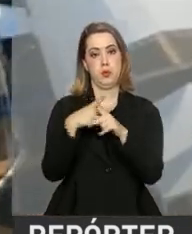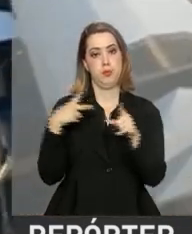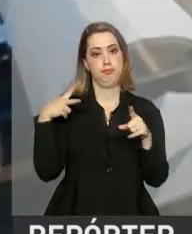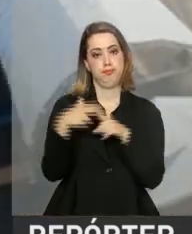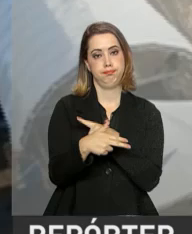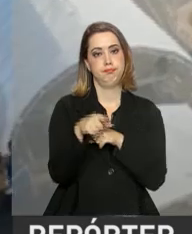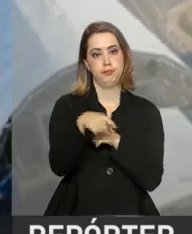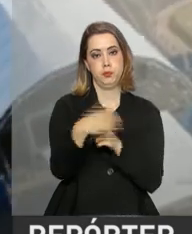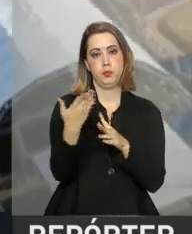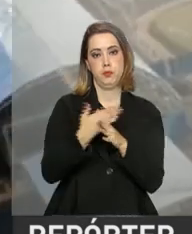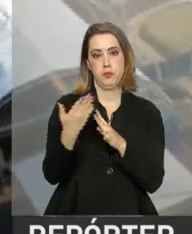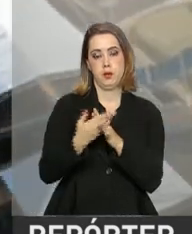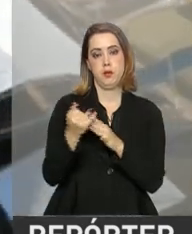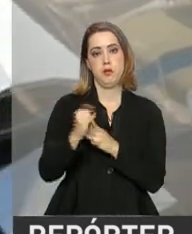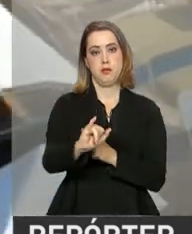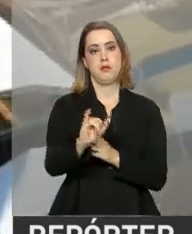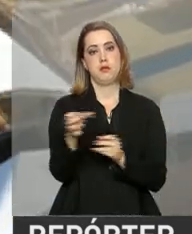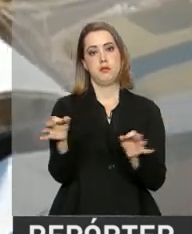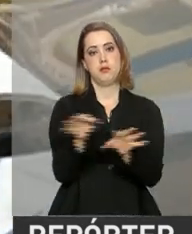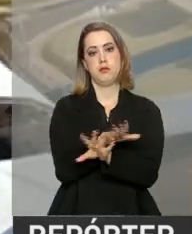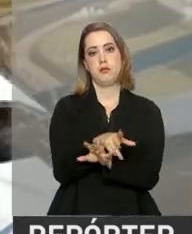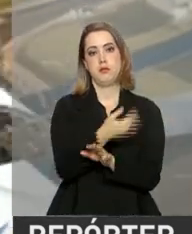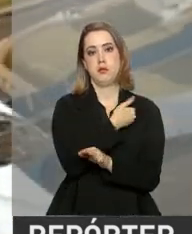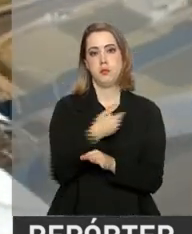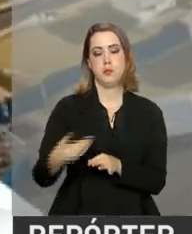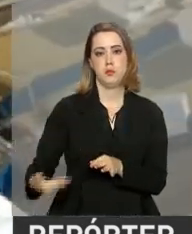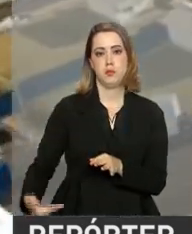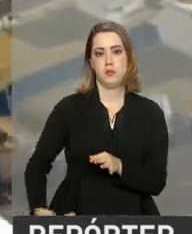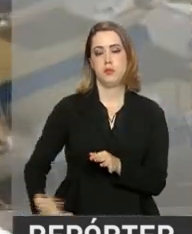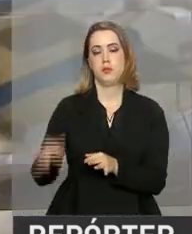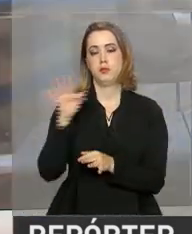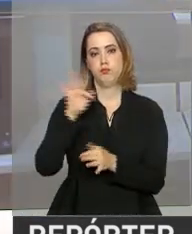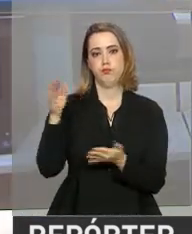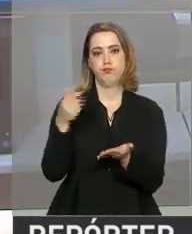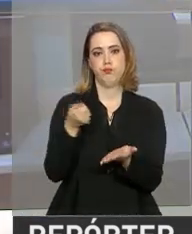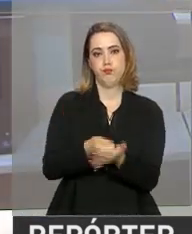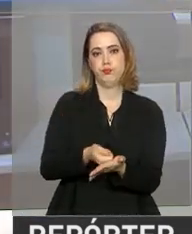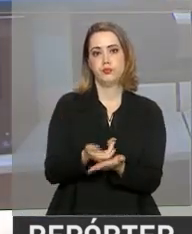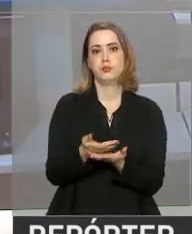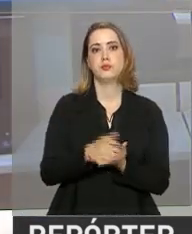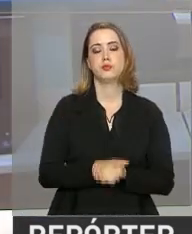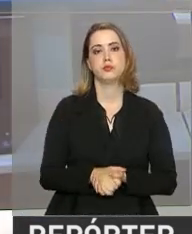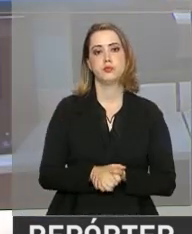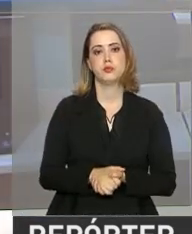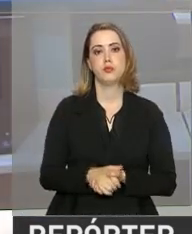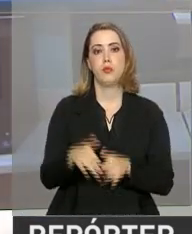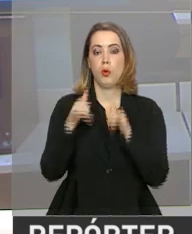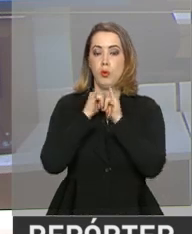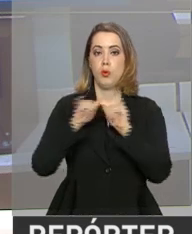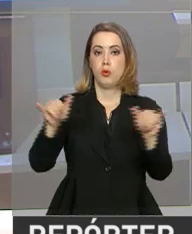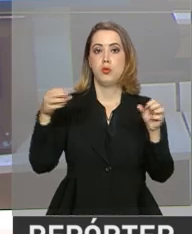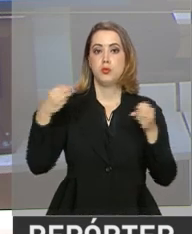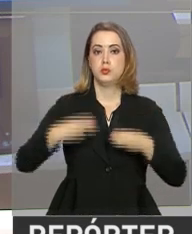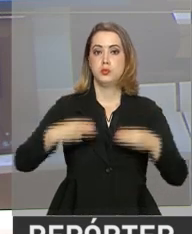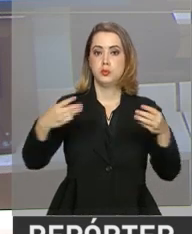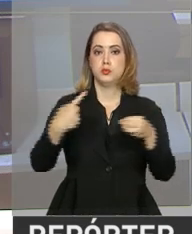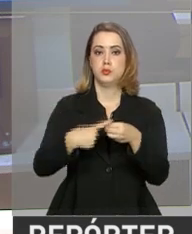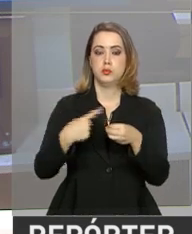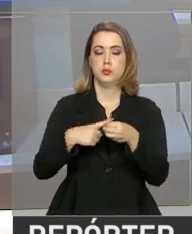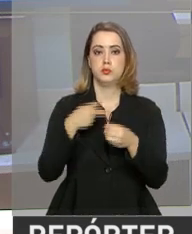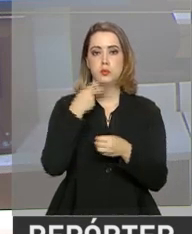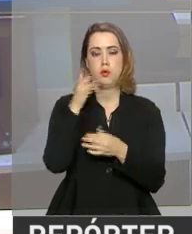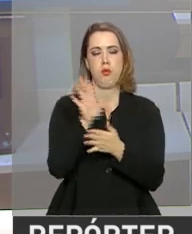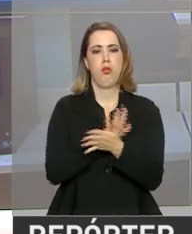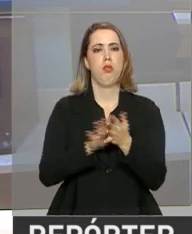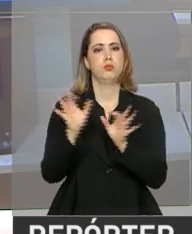de financiamento quando acabarem os recursos previstos no orçamento da União em nota o ministério das cidades afirma